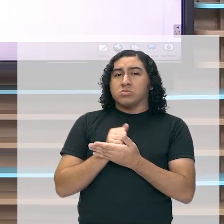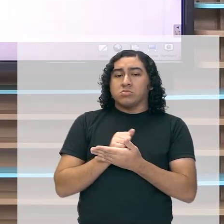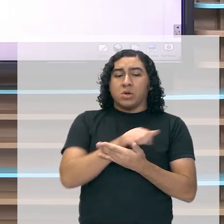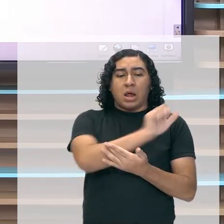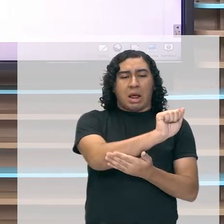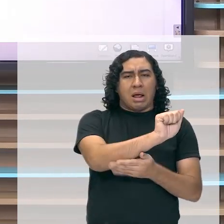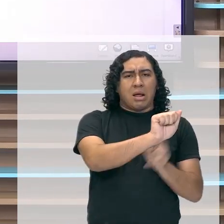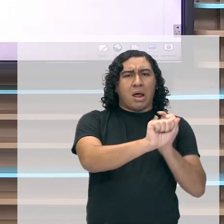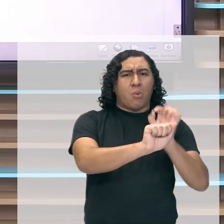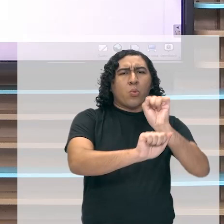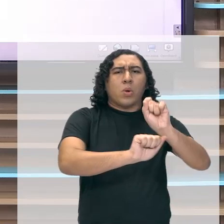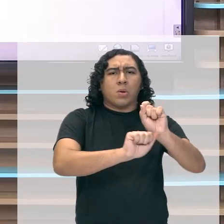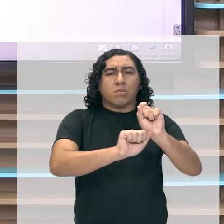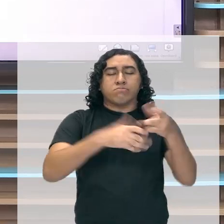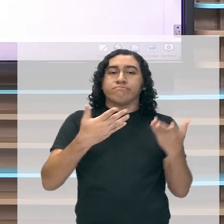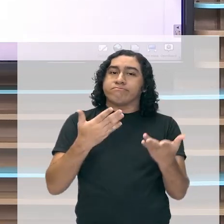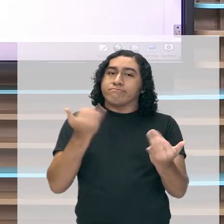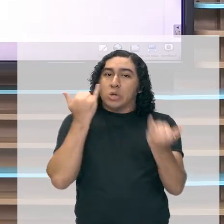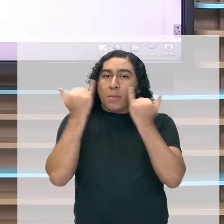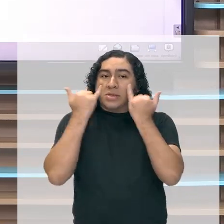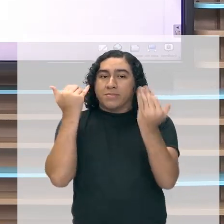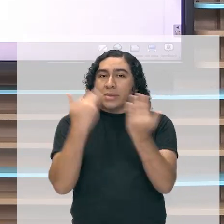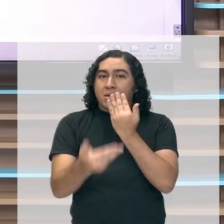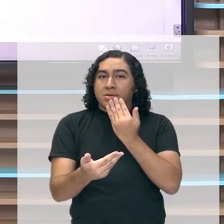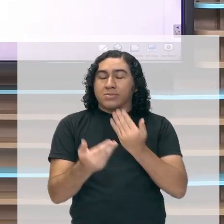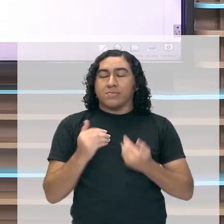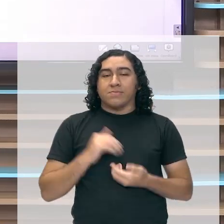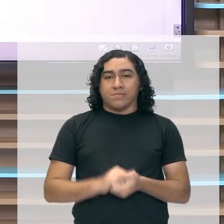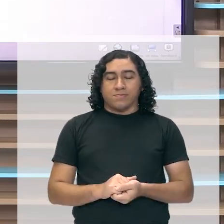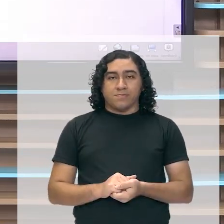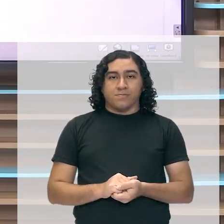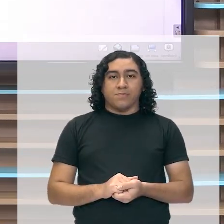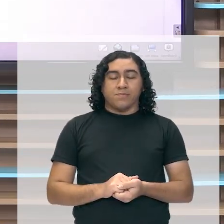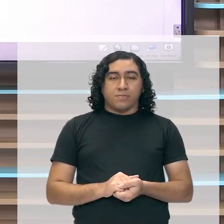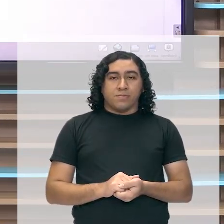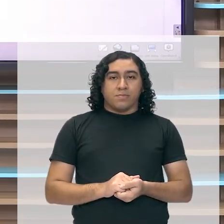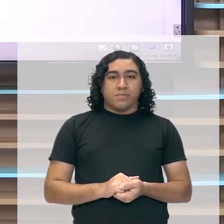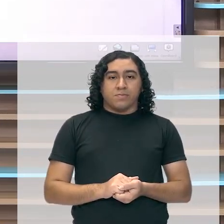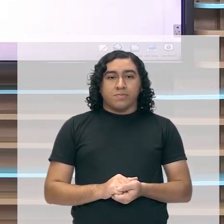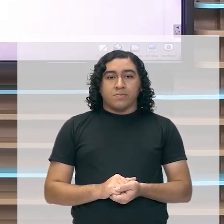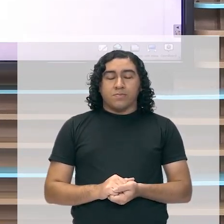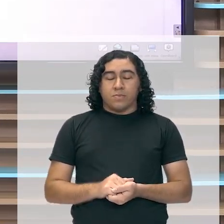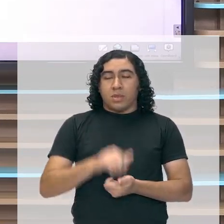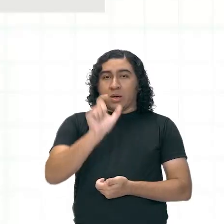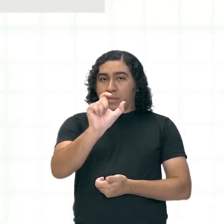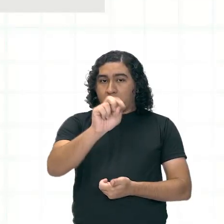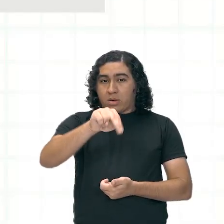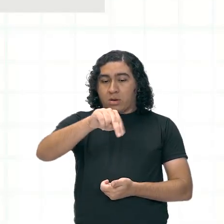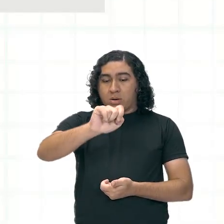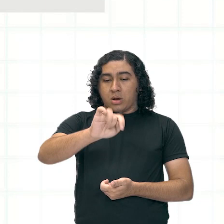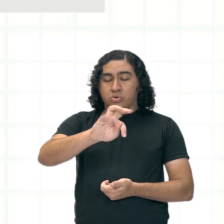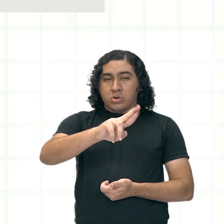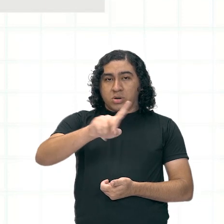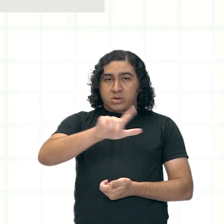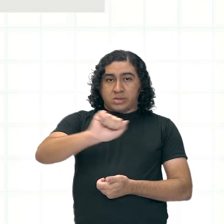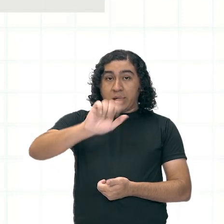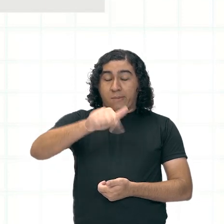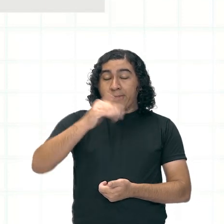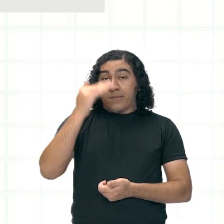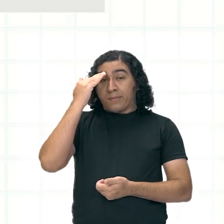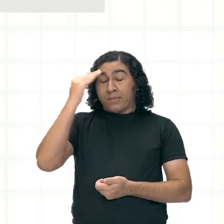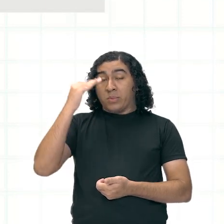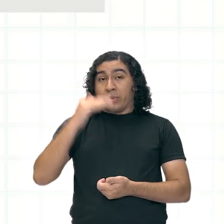que perdemos uma informação importantíssima. Então, natureza é o núcleo desse sujeito. Então, vamos marcar aqui